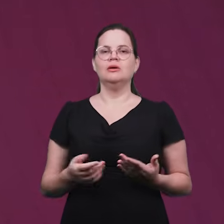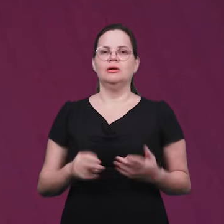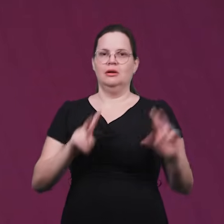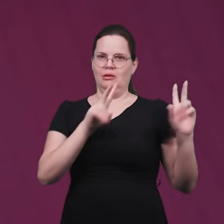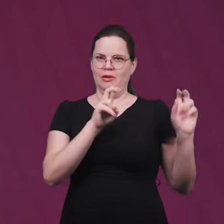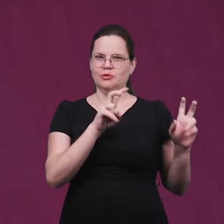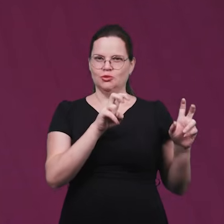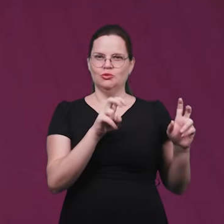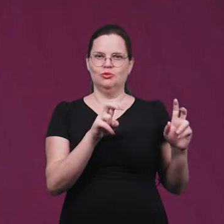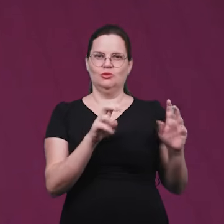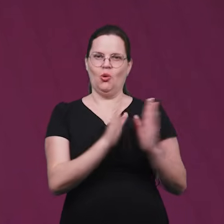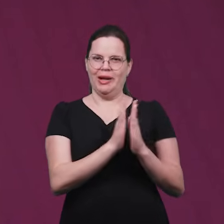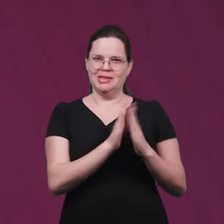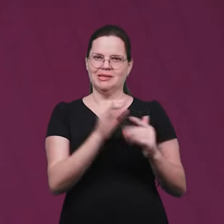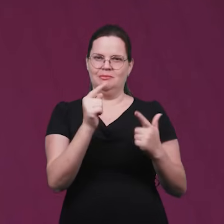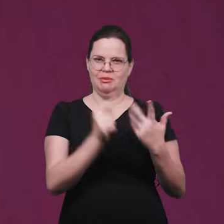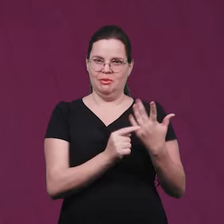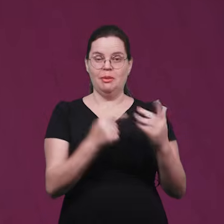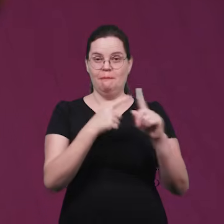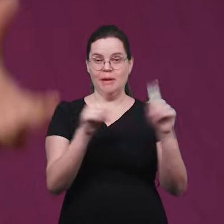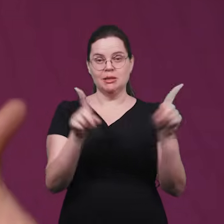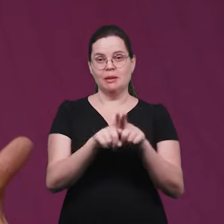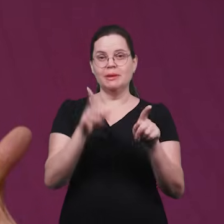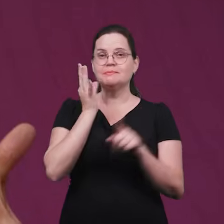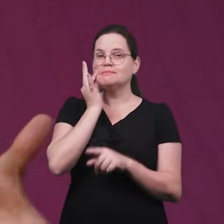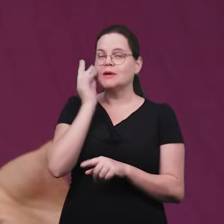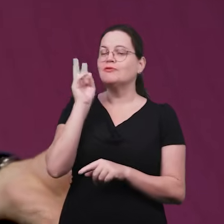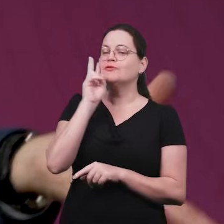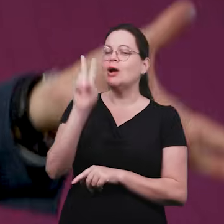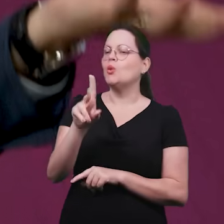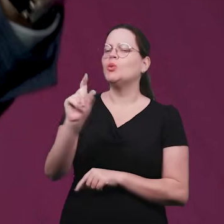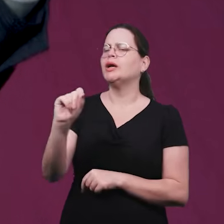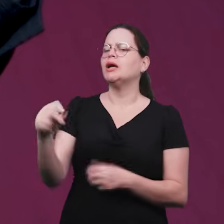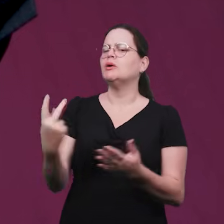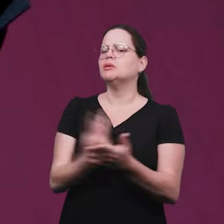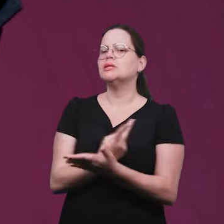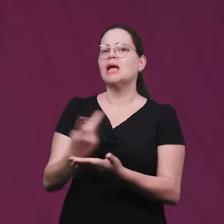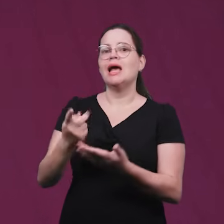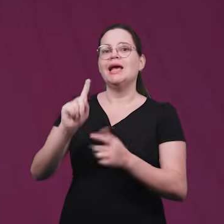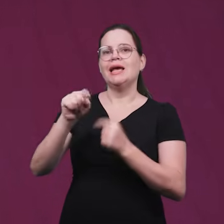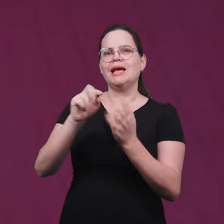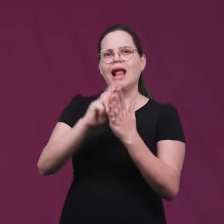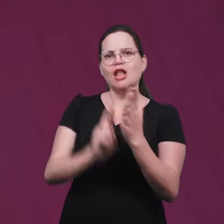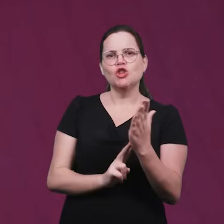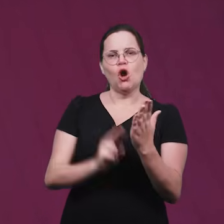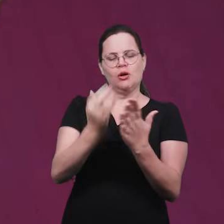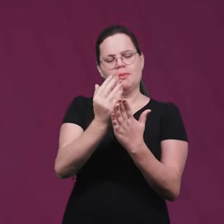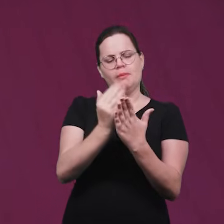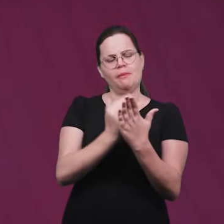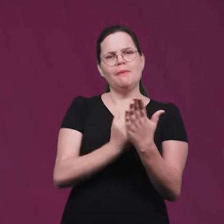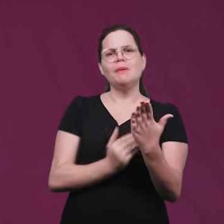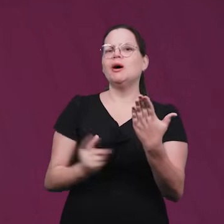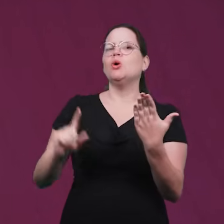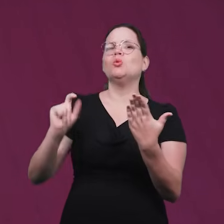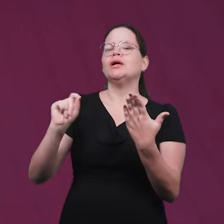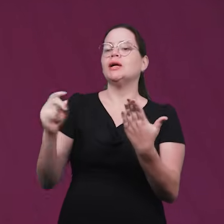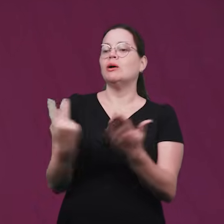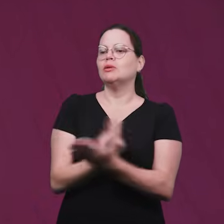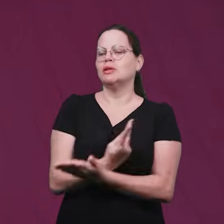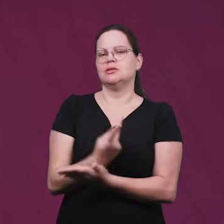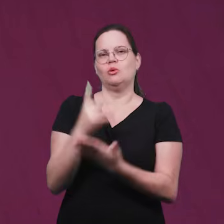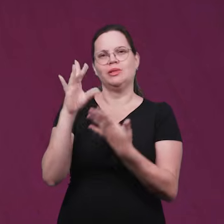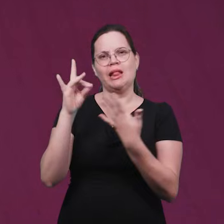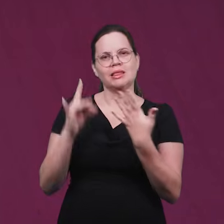eu já mencionei anteriormente, é ver de perto e trazer um relato, uma descrição